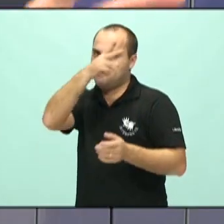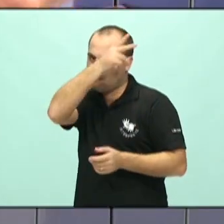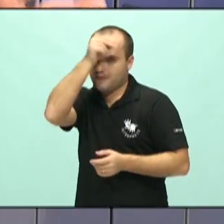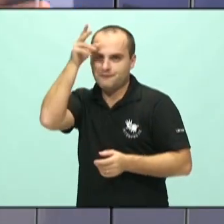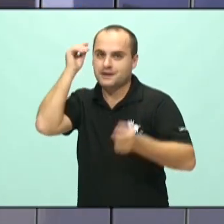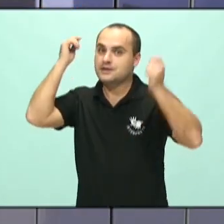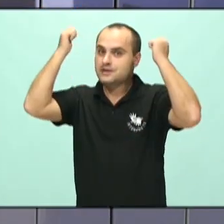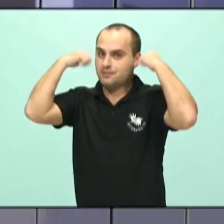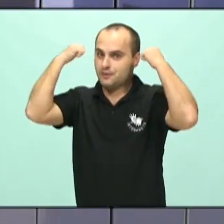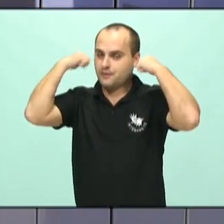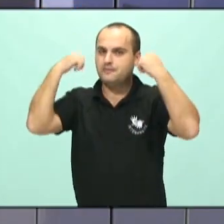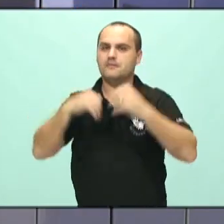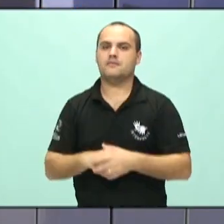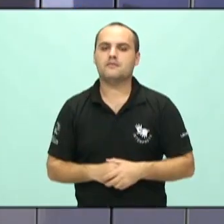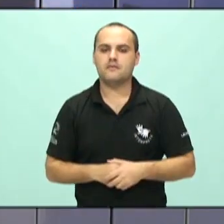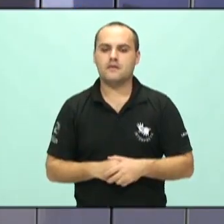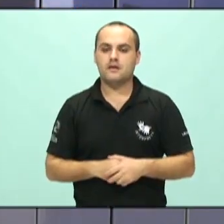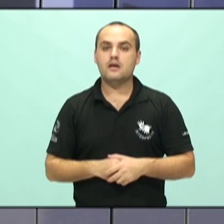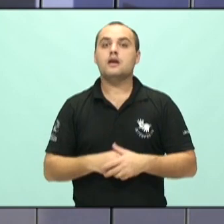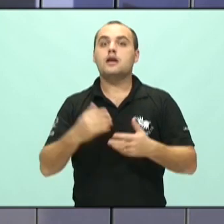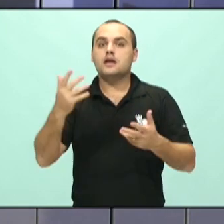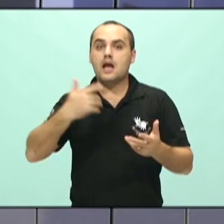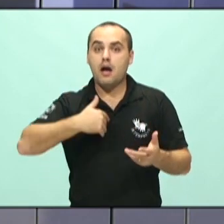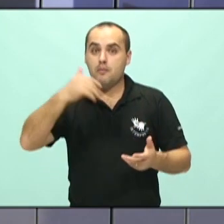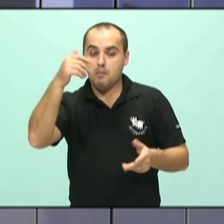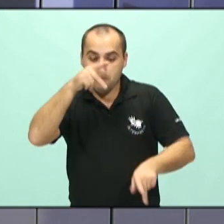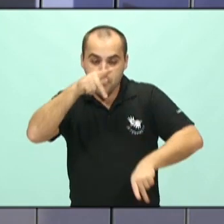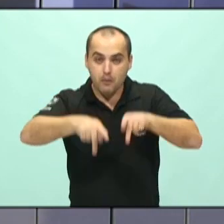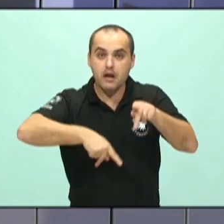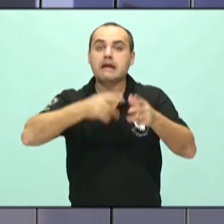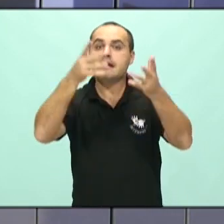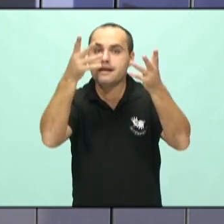fez o que a maioria da população queria, que era eleger Bolsonaro.